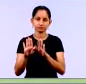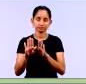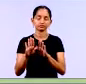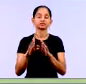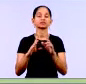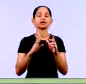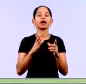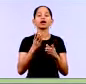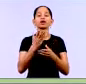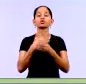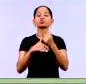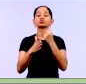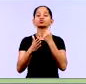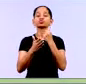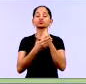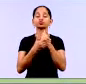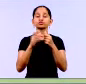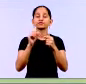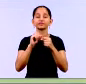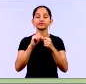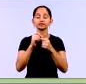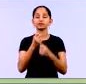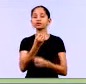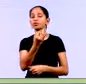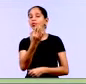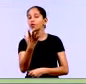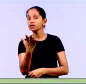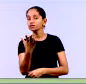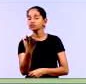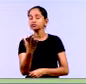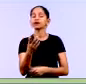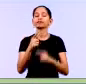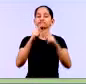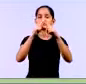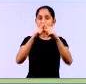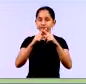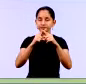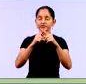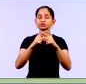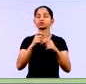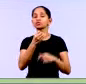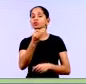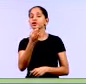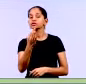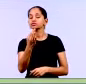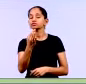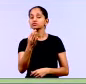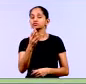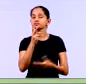Quantidade total a produzir. Quantidade total a produzir vai ser